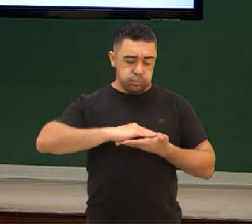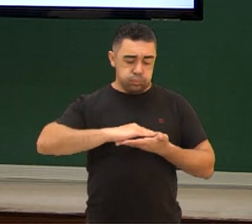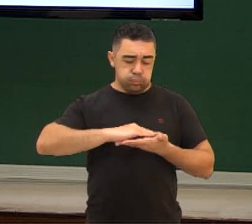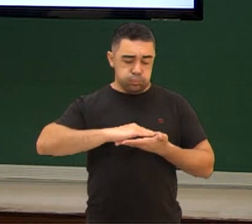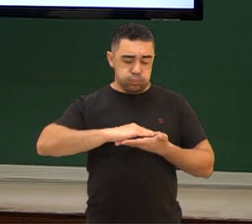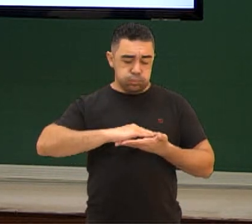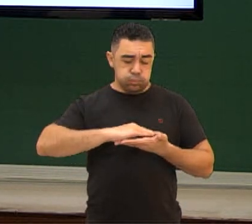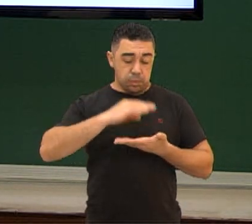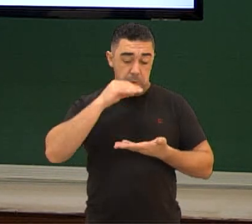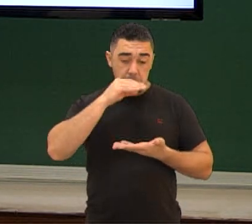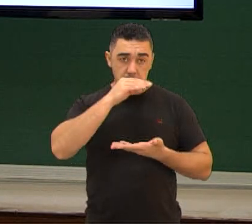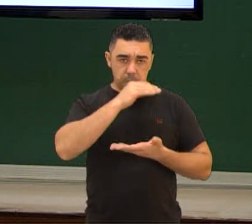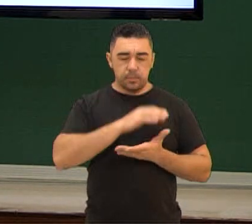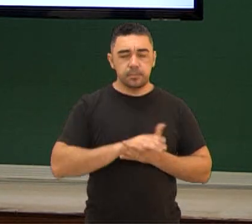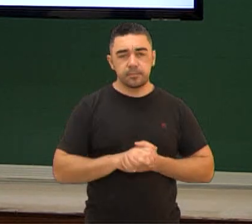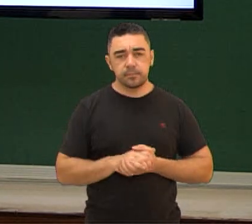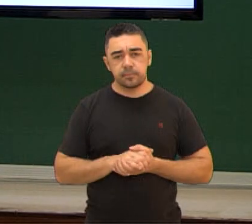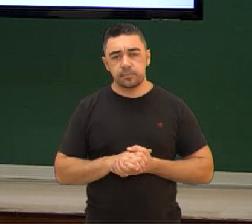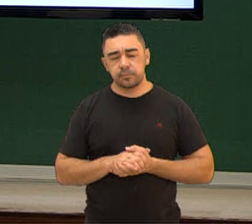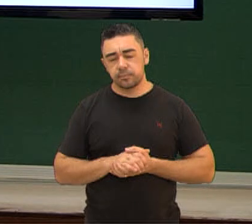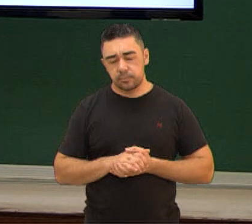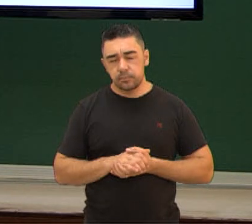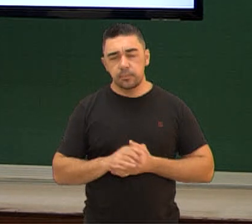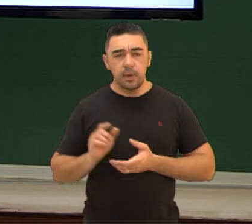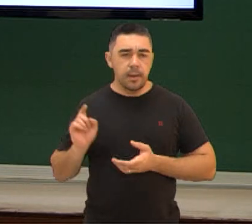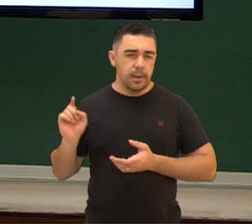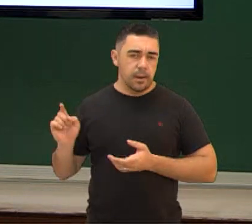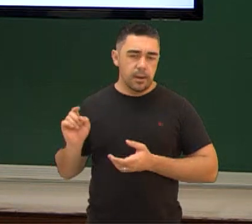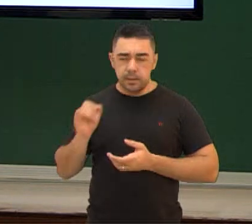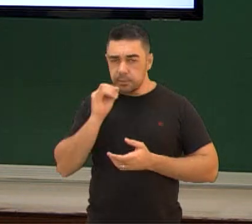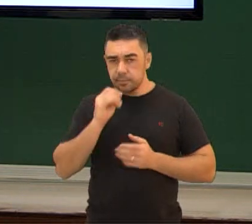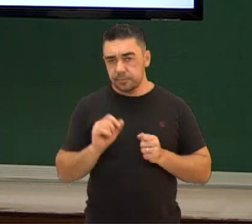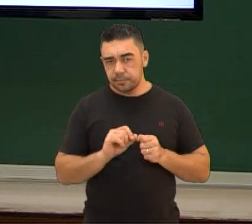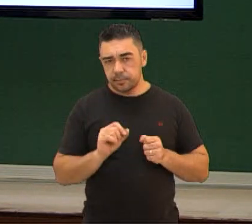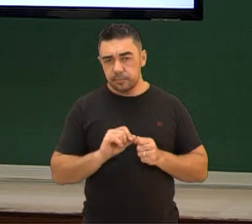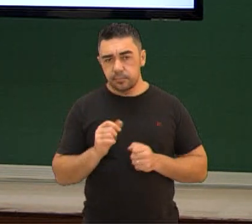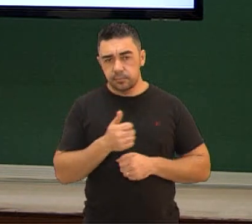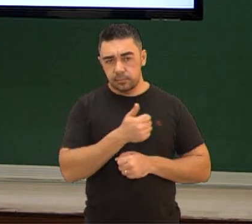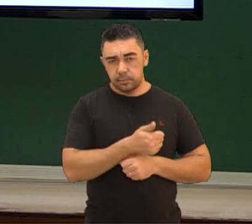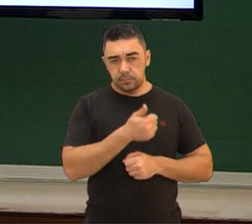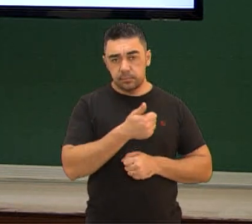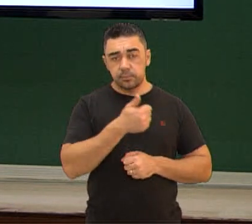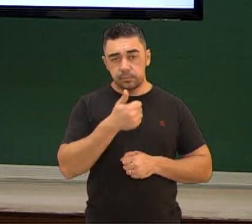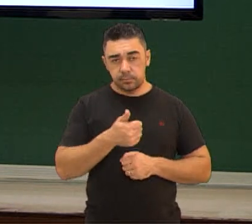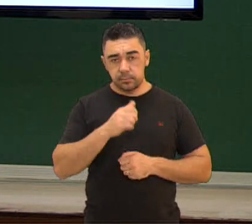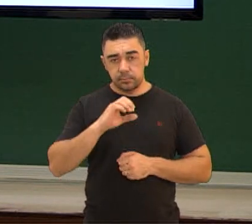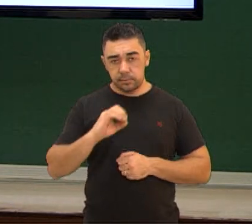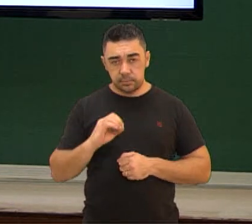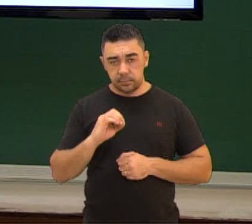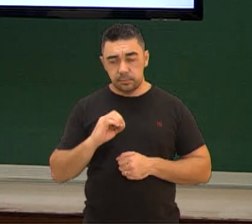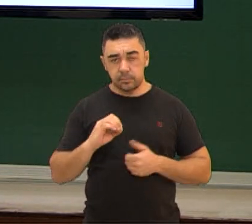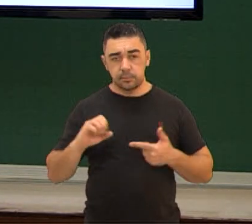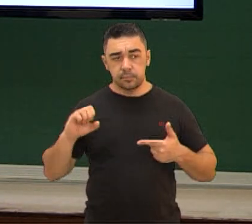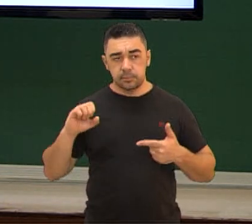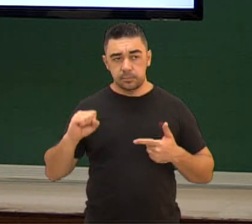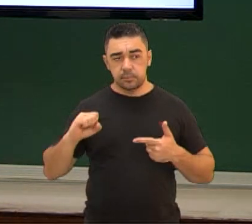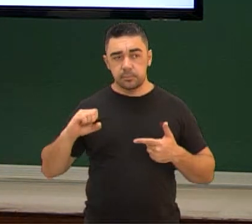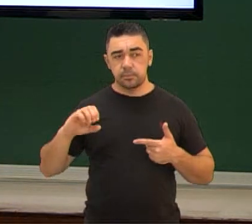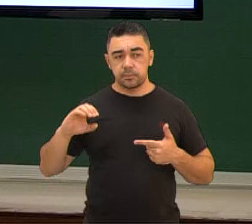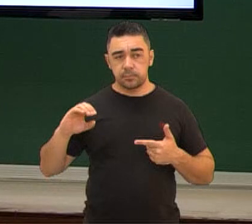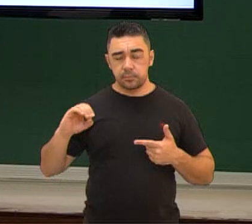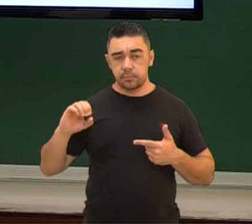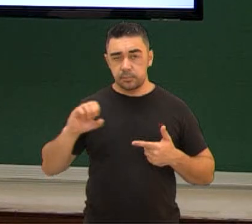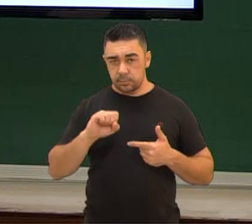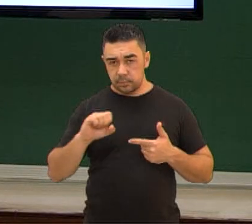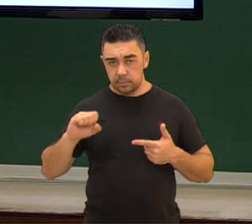esquentar nela. Considere uma sanduicheira feita para funcionar 110 volts, 880 watts.